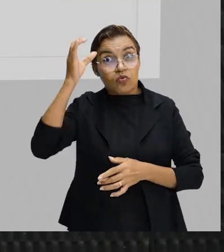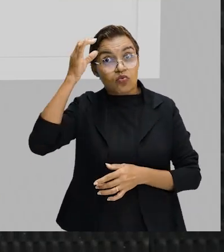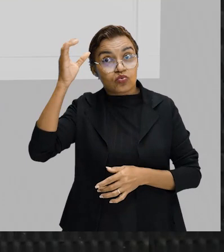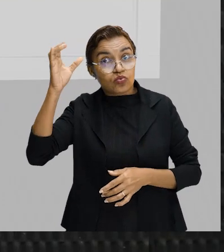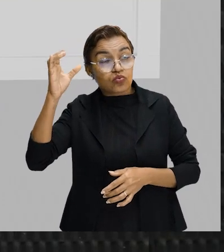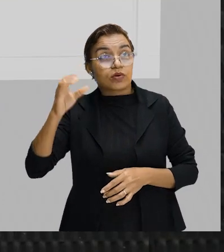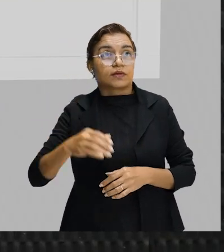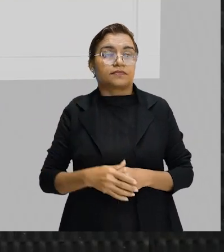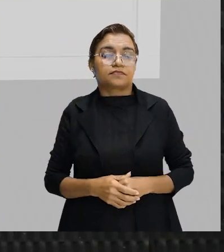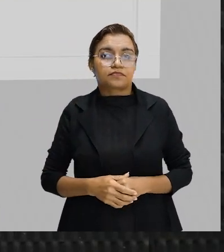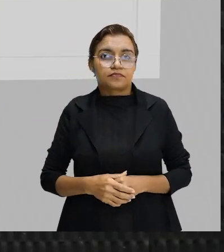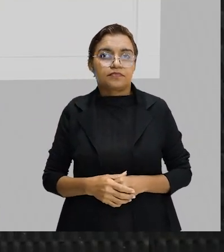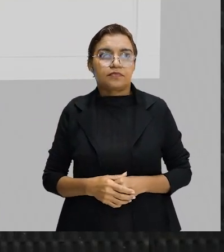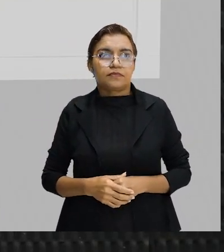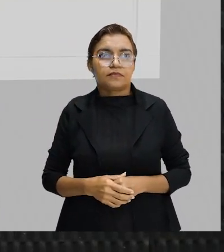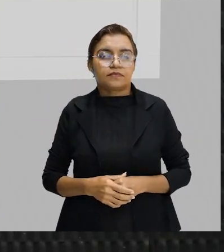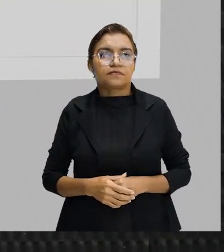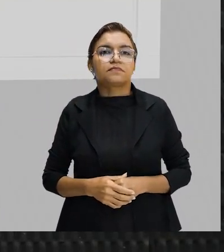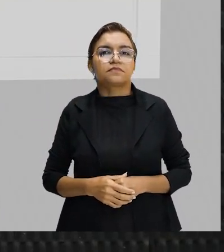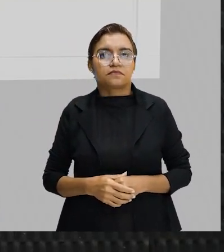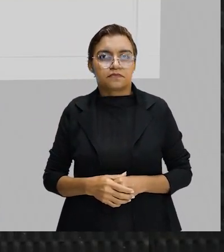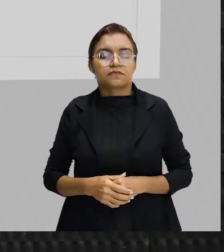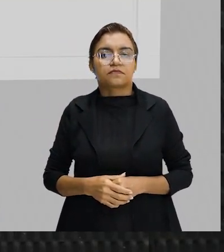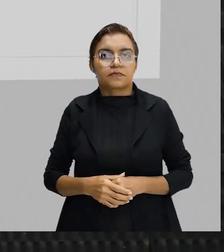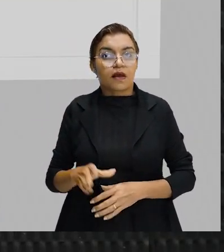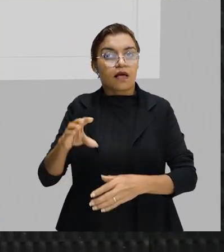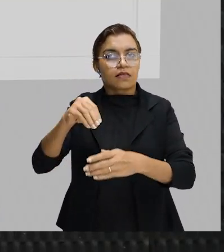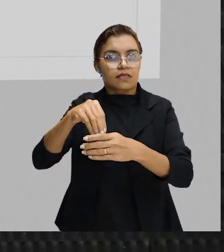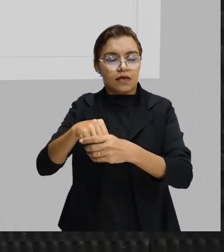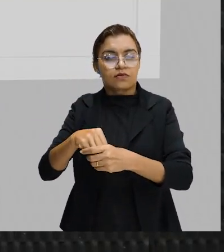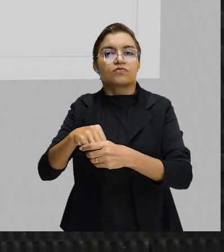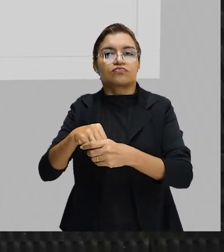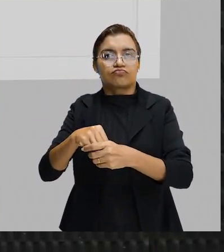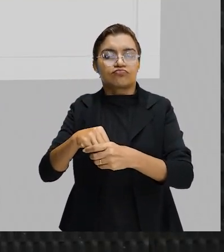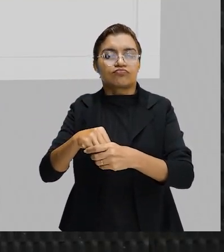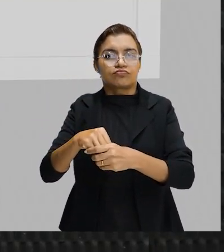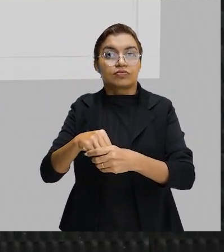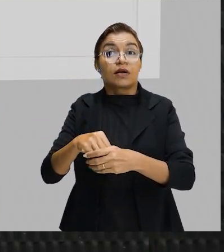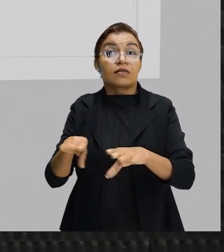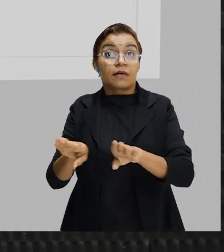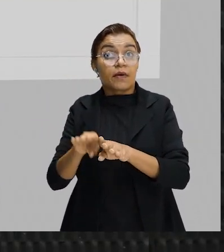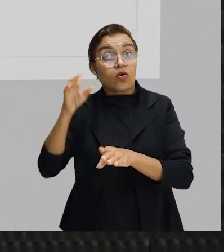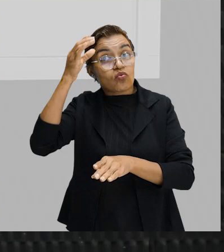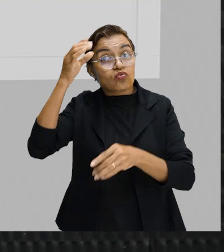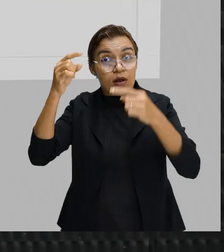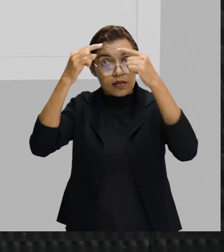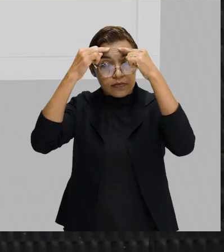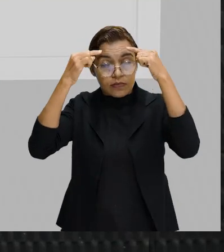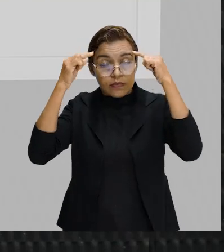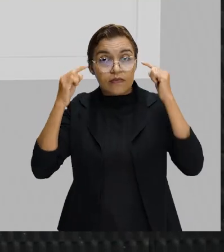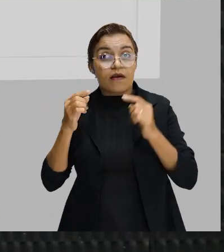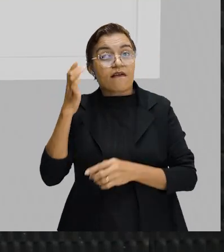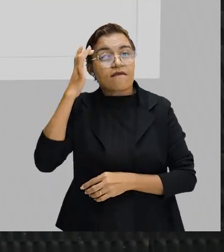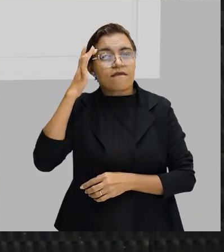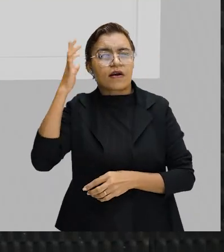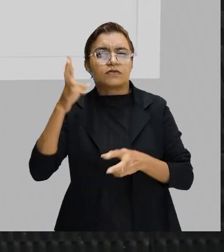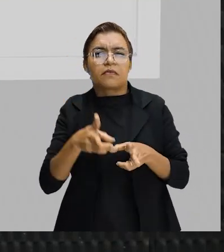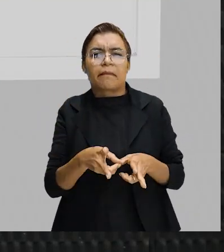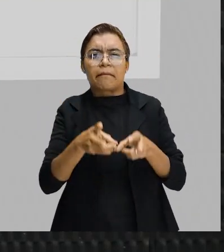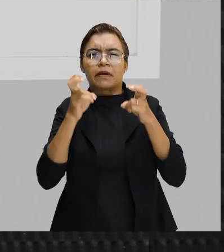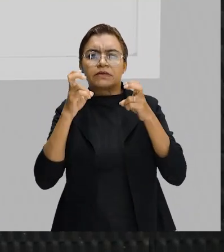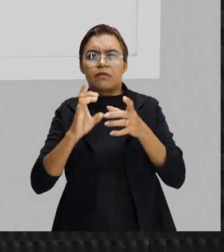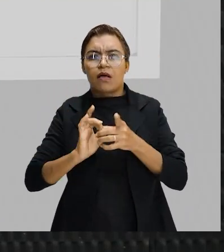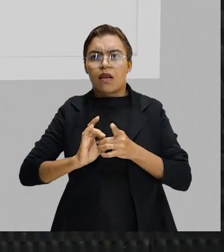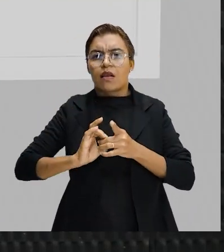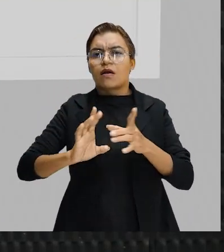está dentro da inscrição cultural da Hélade, por assim dizer. É fácil você identificar a